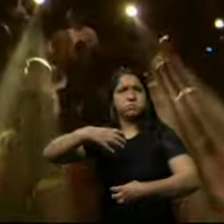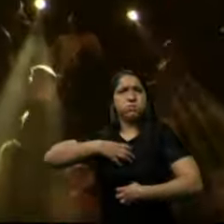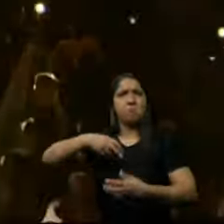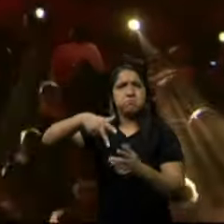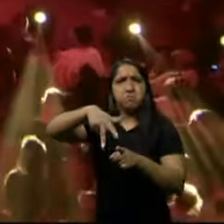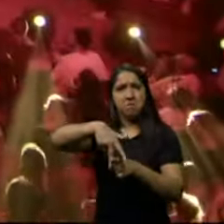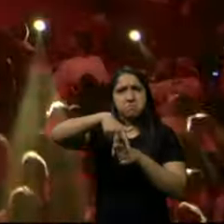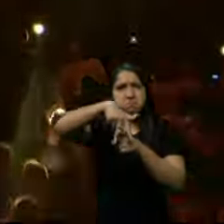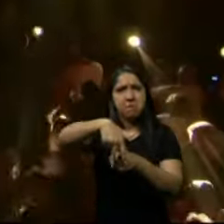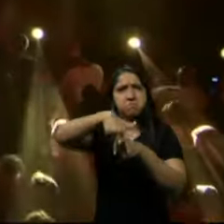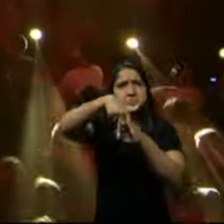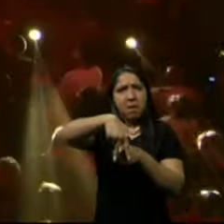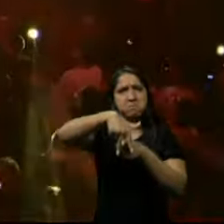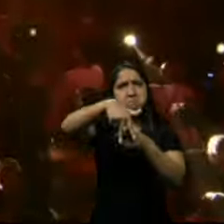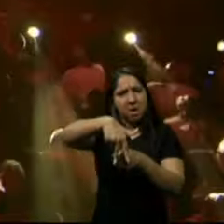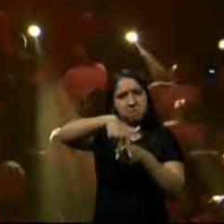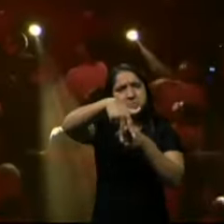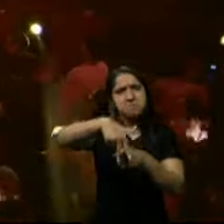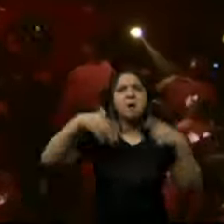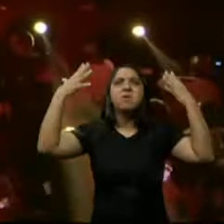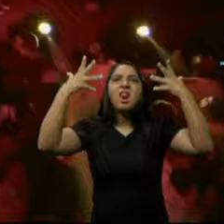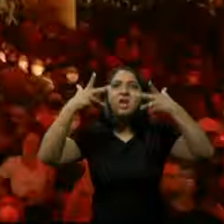E aí